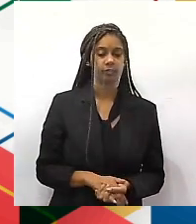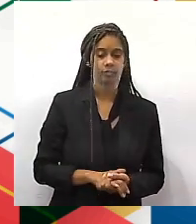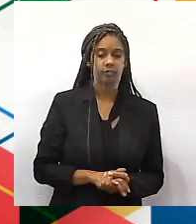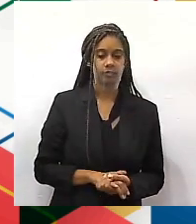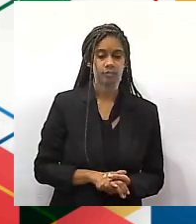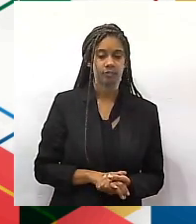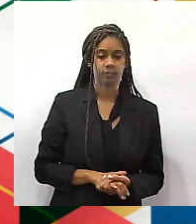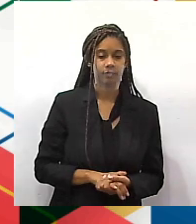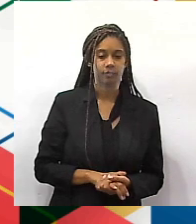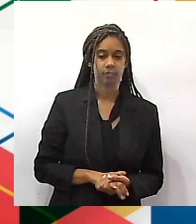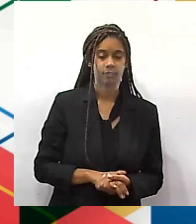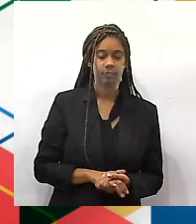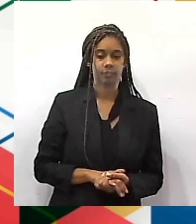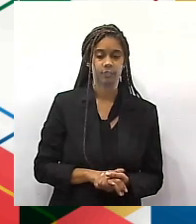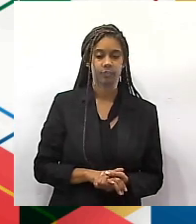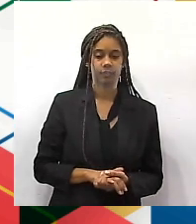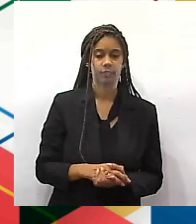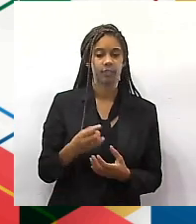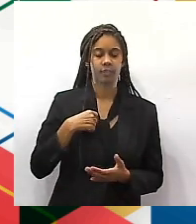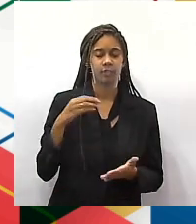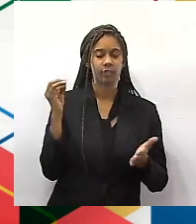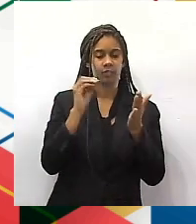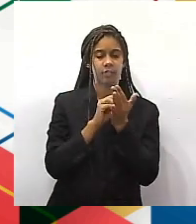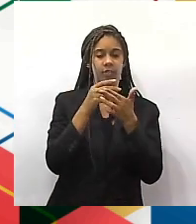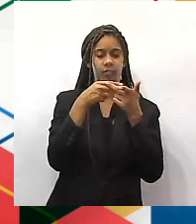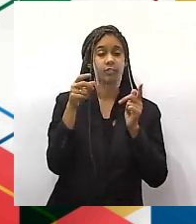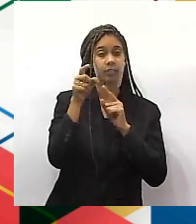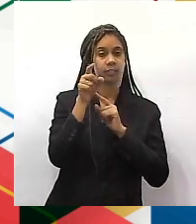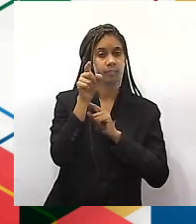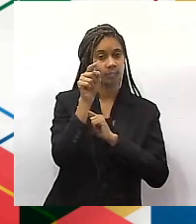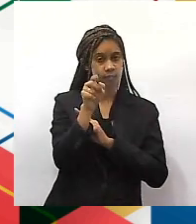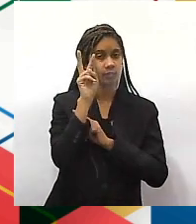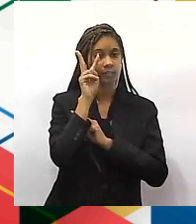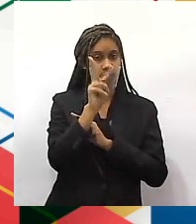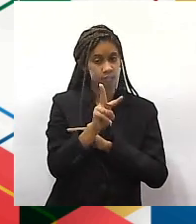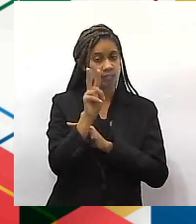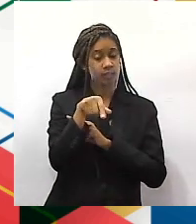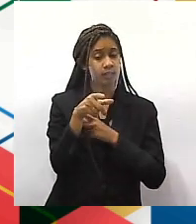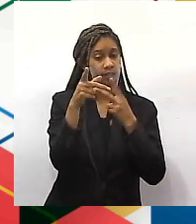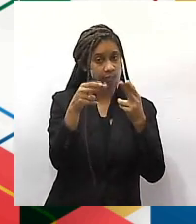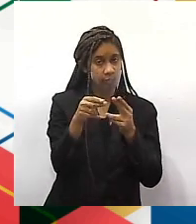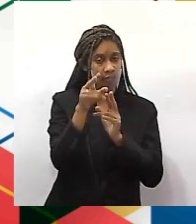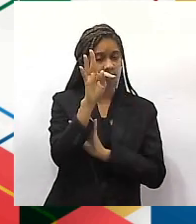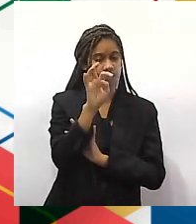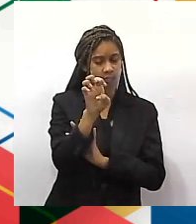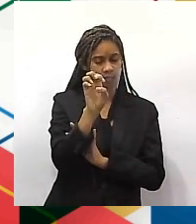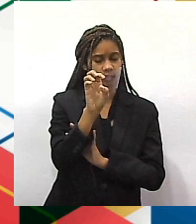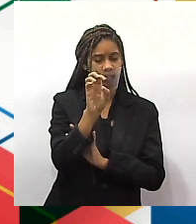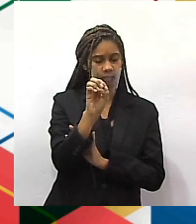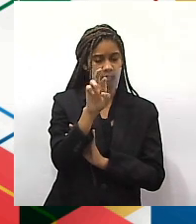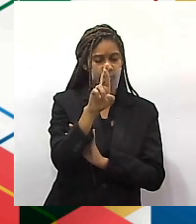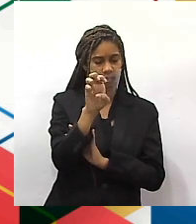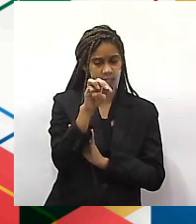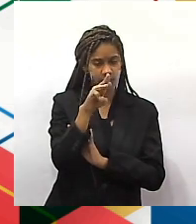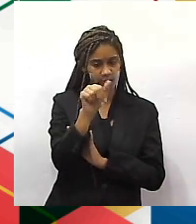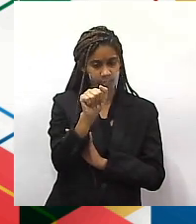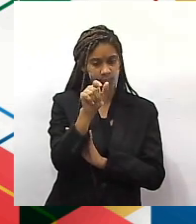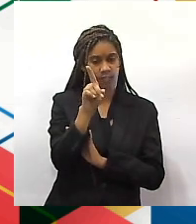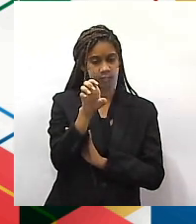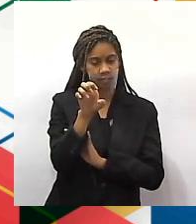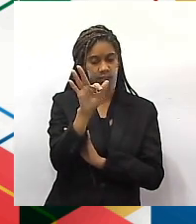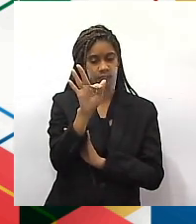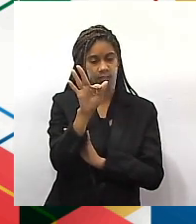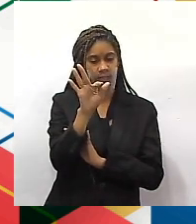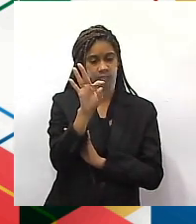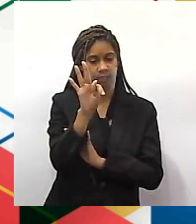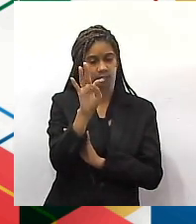algumas paralelas para você enxergar que isso é exatamente o teorema de Tales. Esses postes representam retas